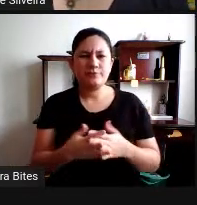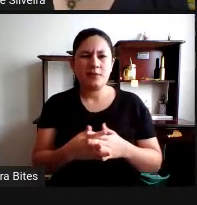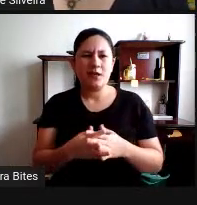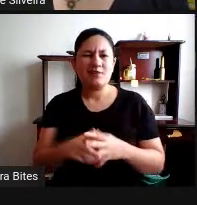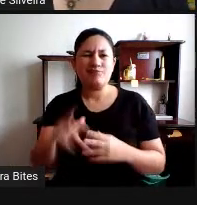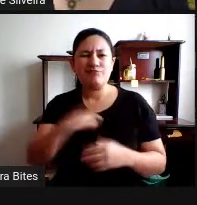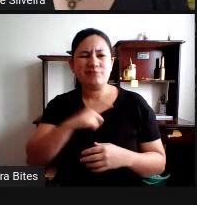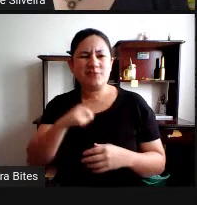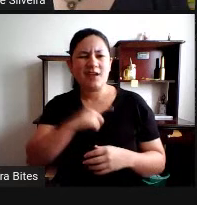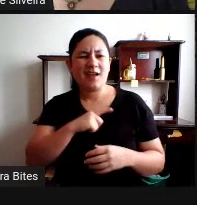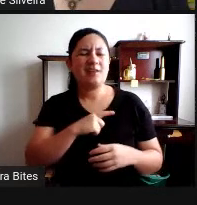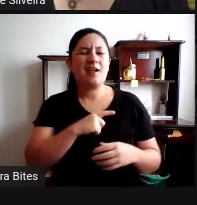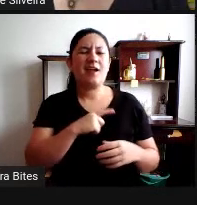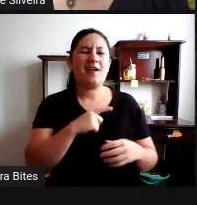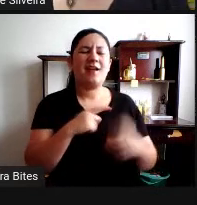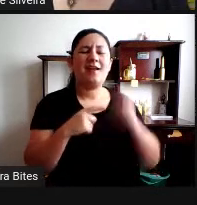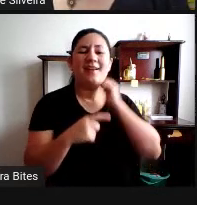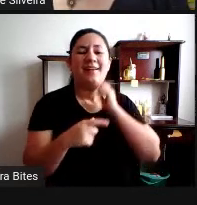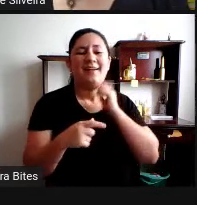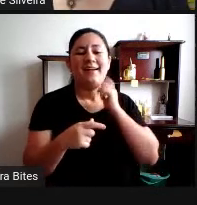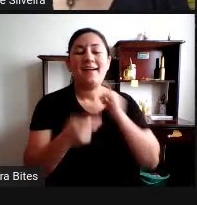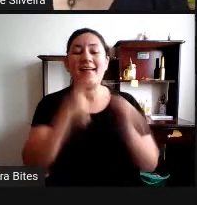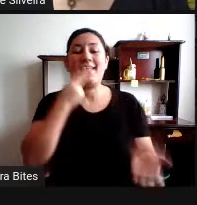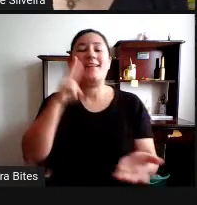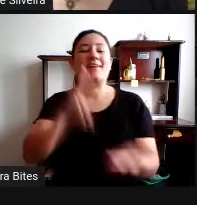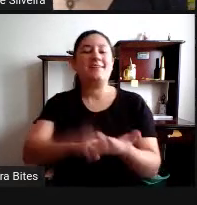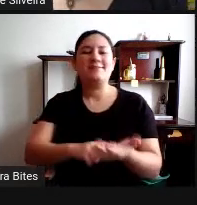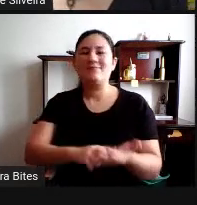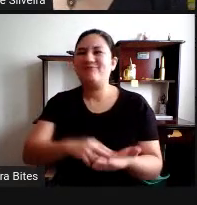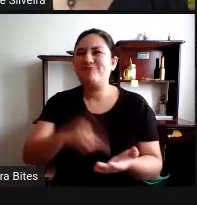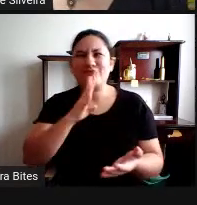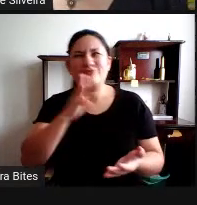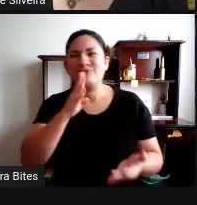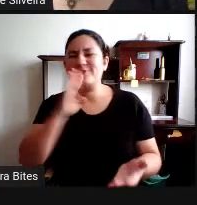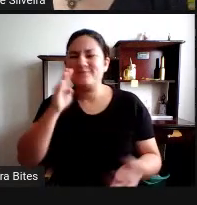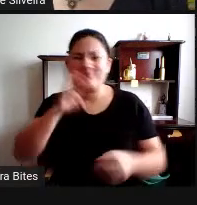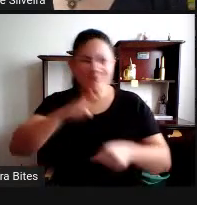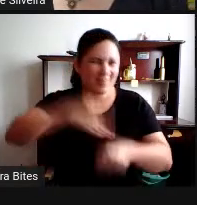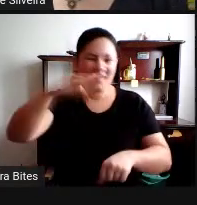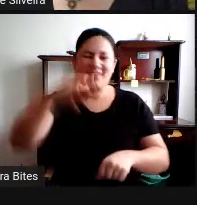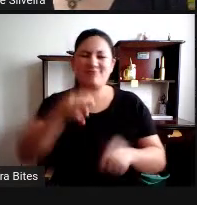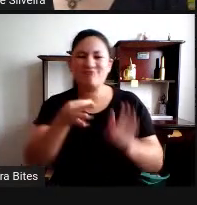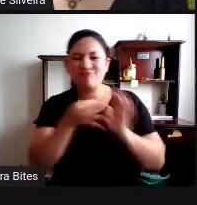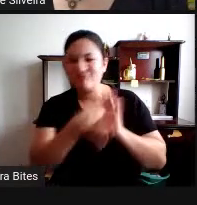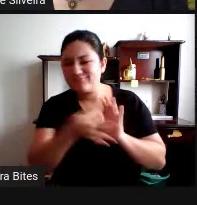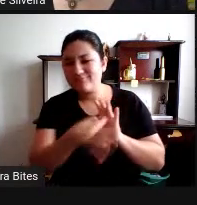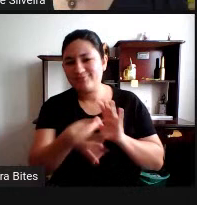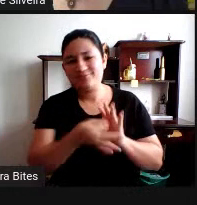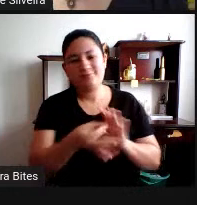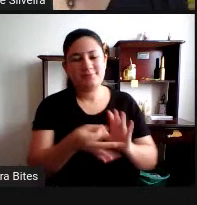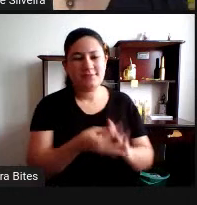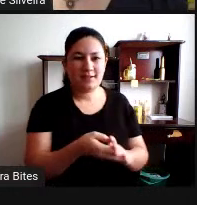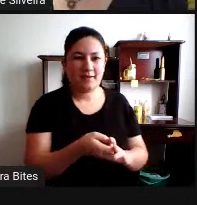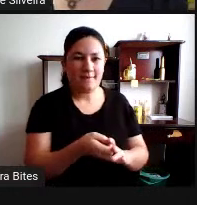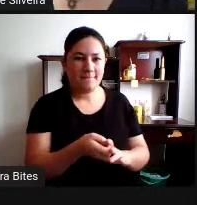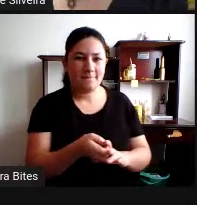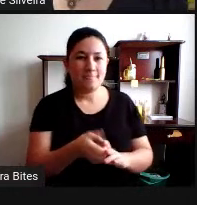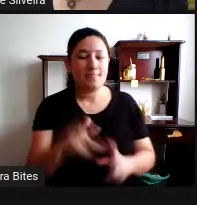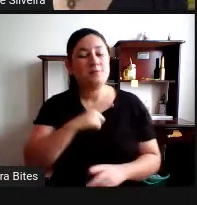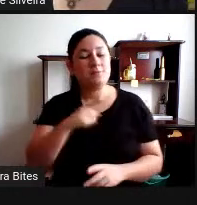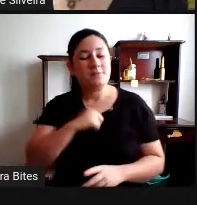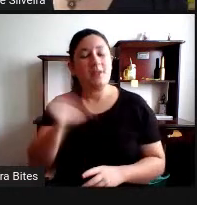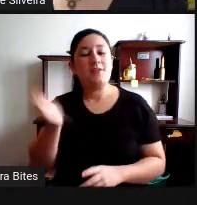mais conhecidas, mais citadas, publicada com fragmentos dela já em português,